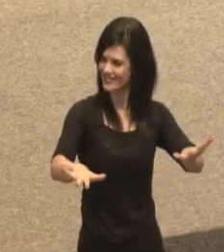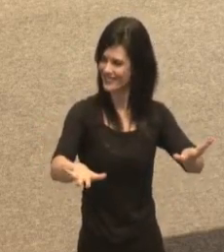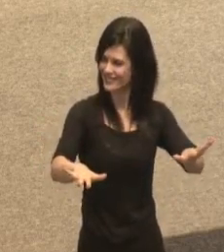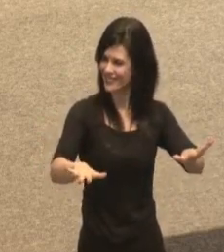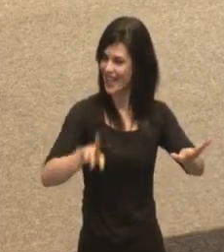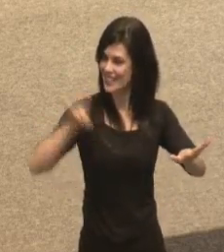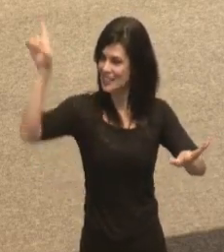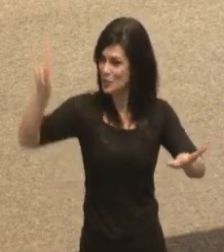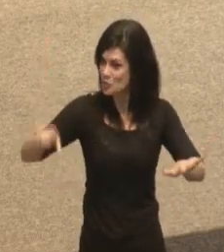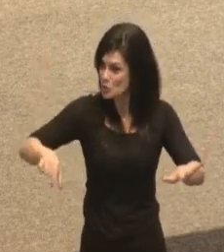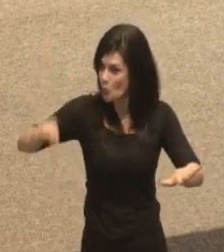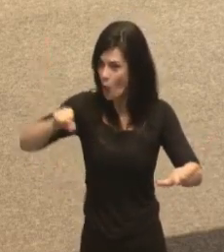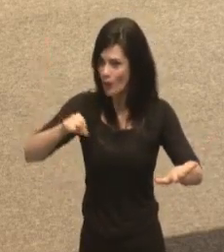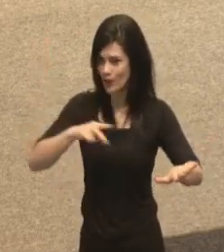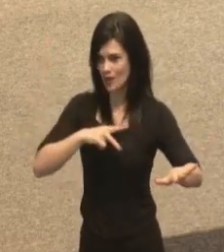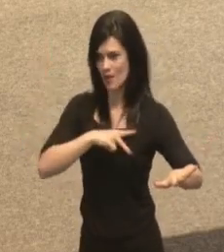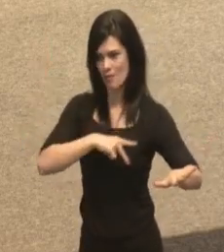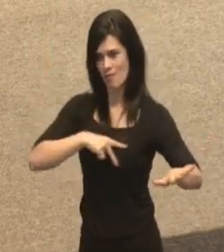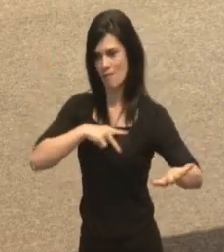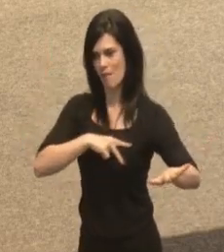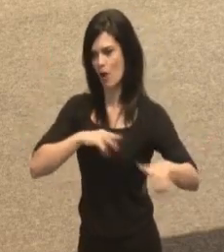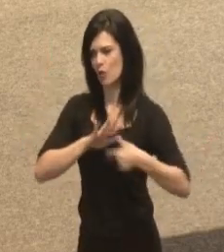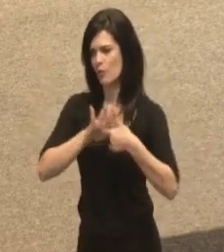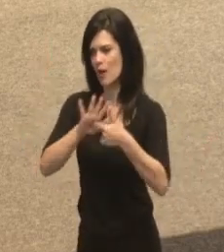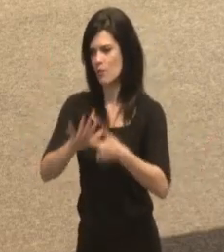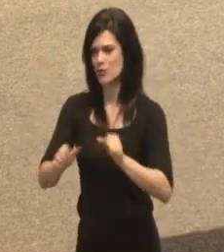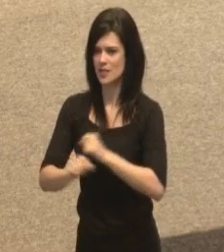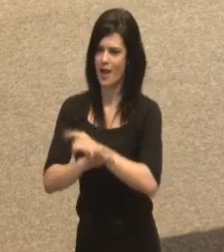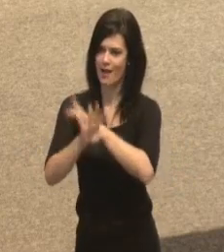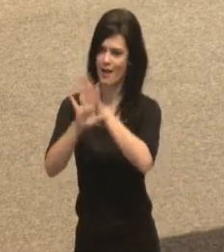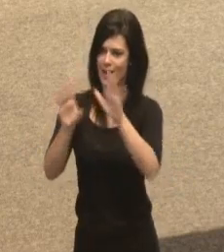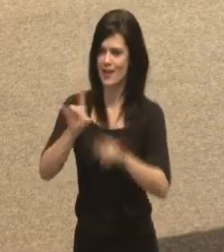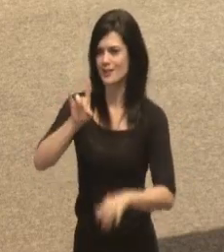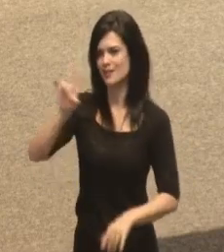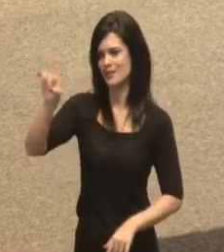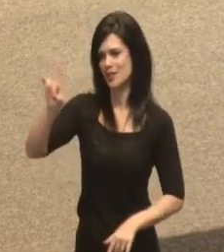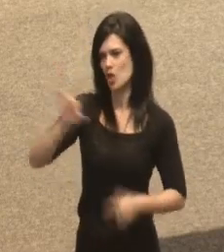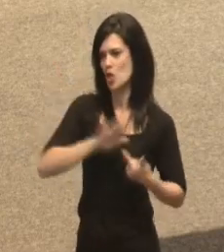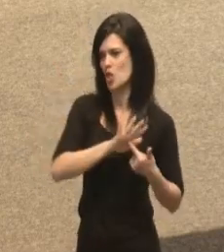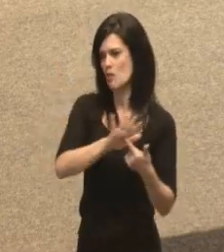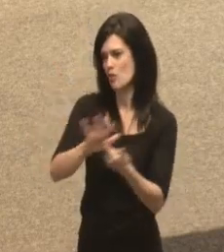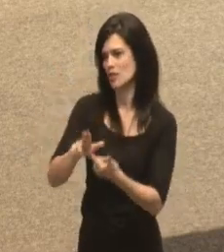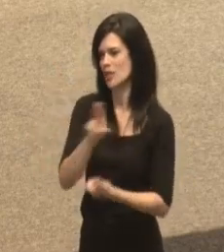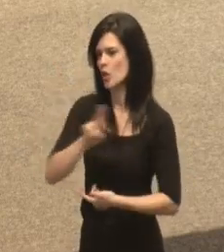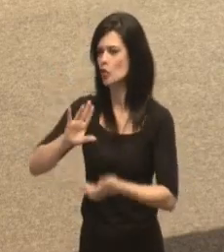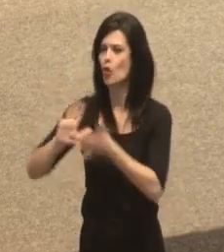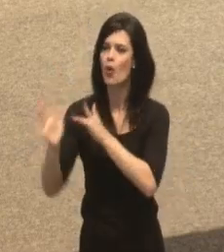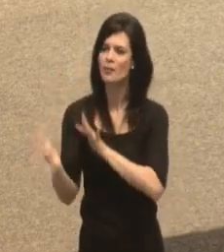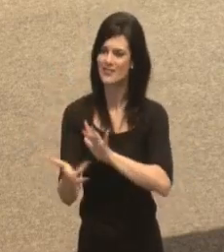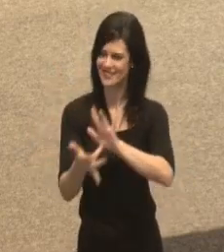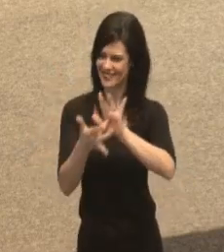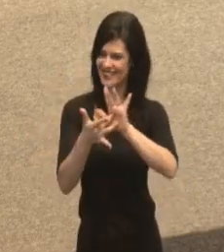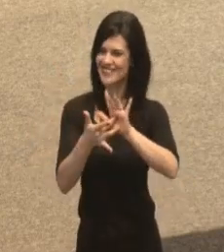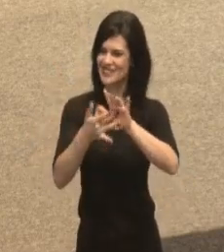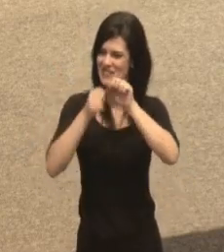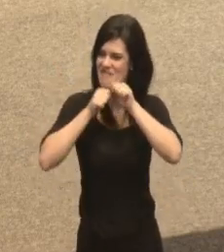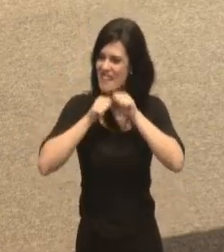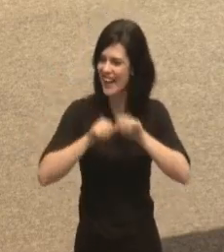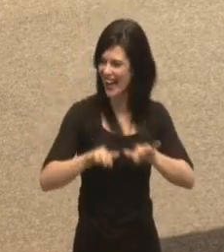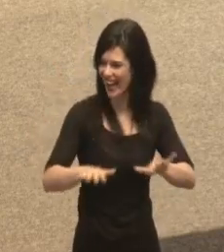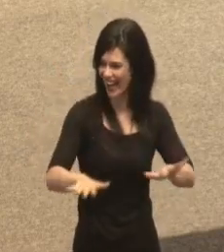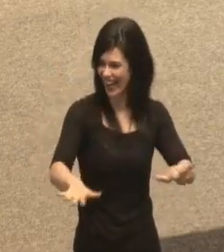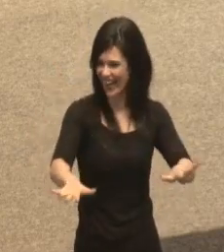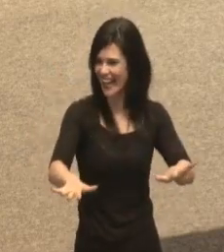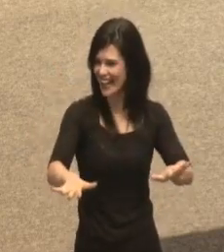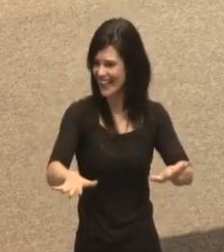fosse o instrumento da graça dele para levar o nome do Senhor Jesus, se tornando o nome do Senhor